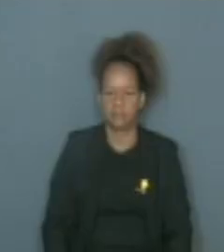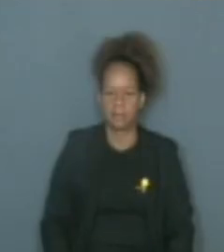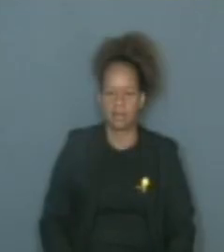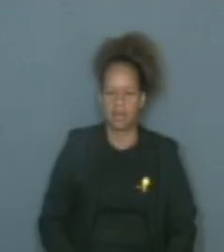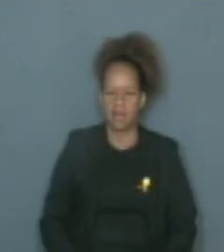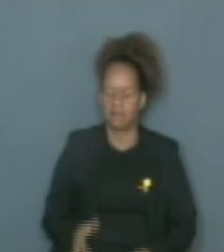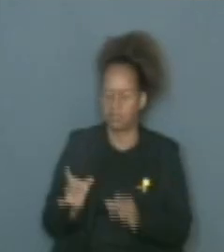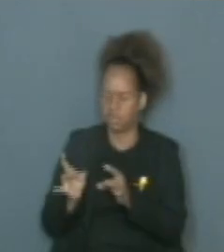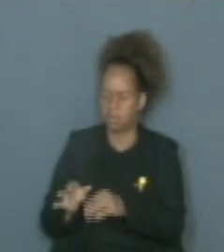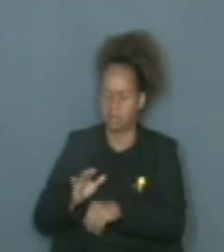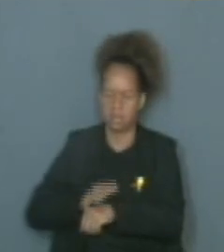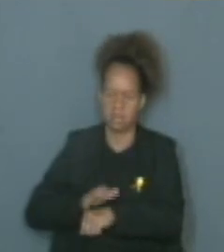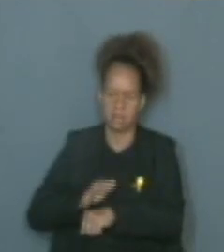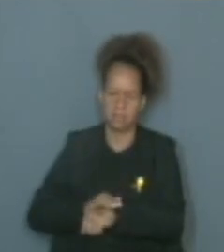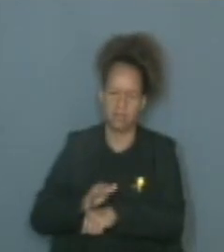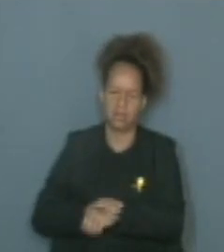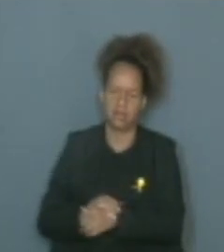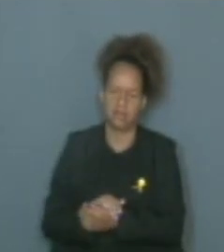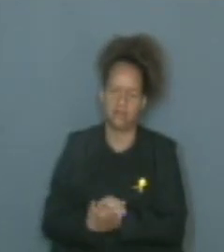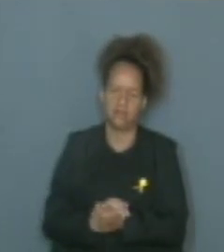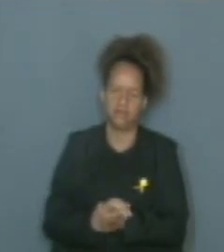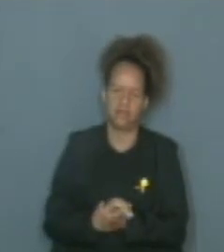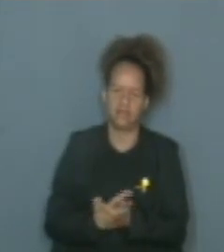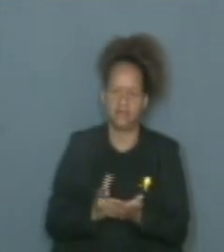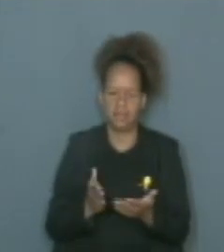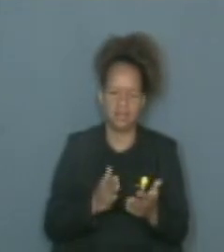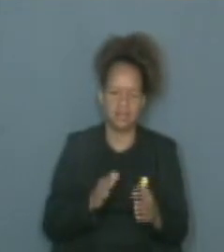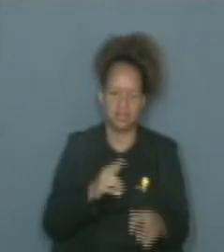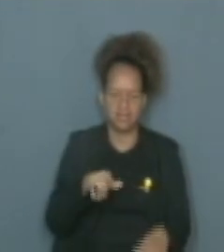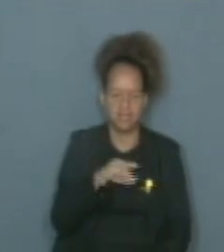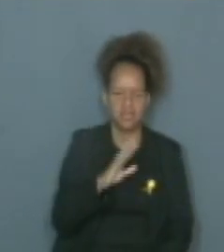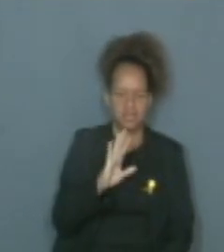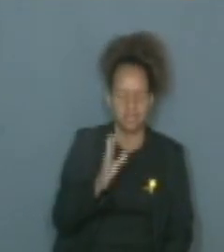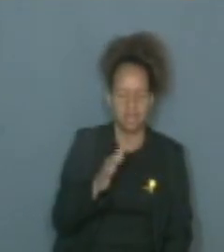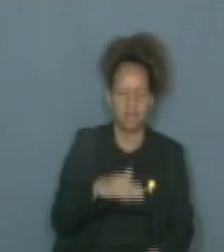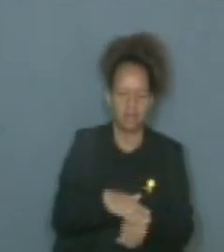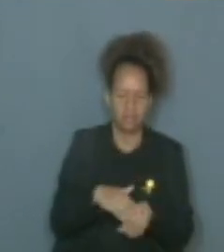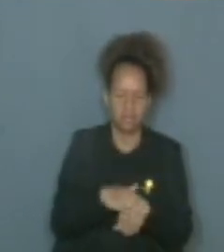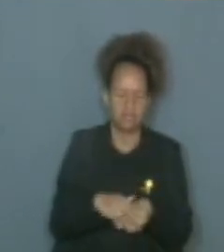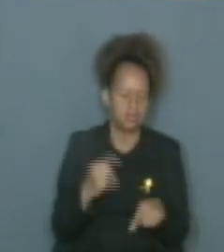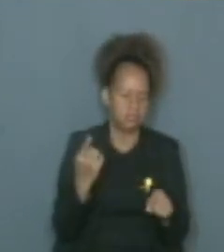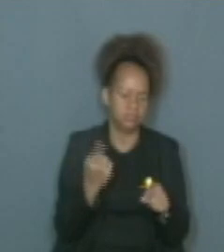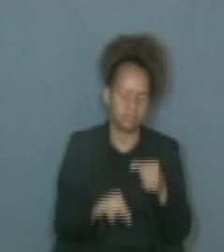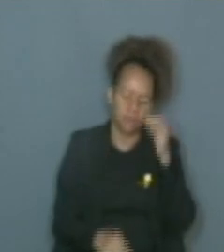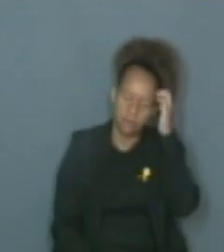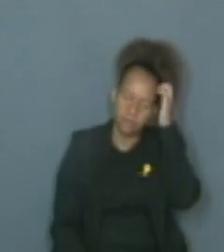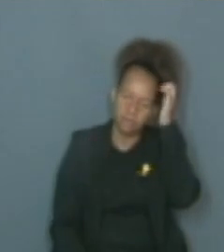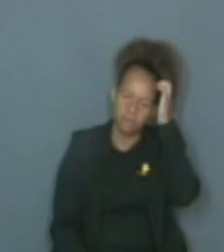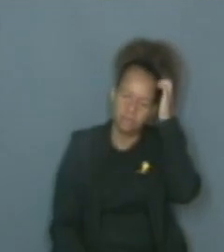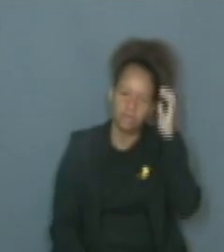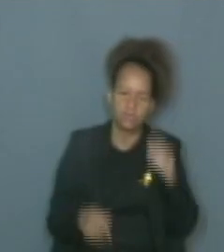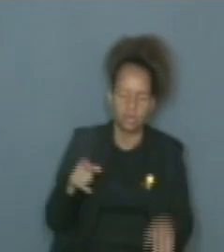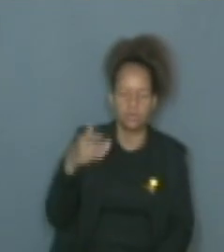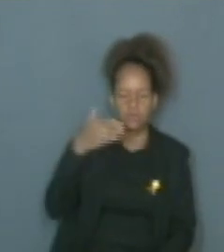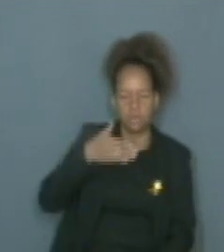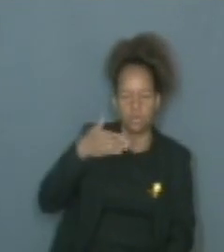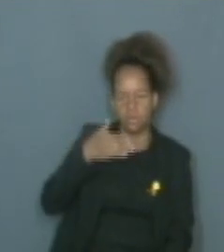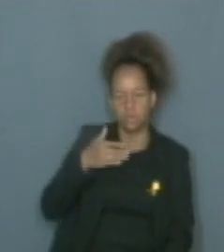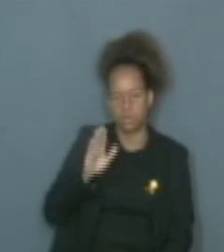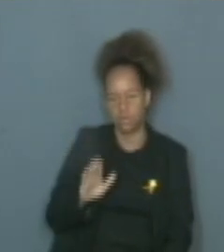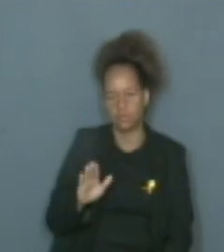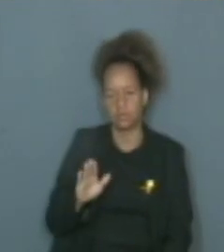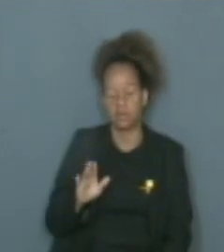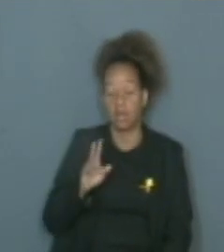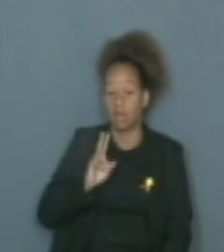praxe na dispensa de prazo, até muito em bastidores aqui, já conversei isso muito com Vossa Excelência, e eu discordo desse seu discurso, porque não é o caso,